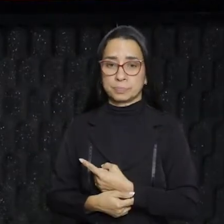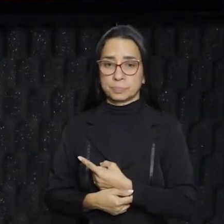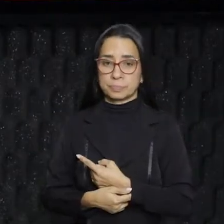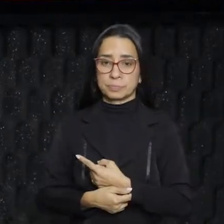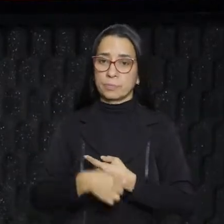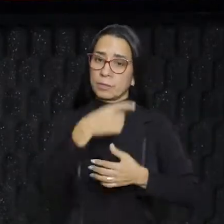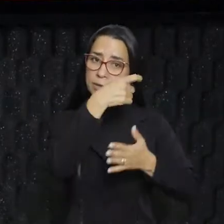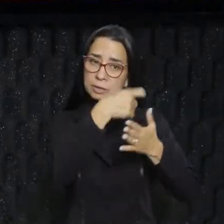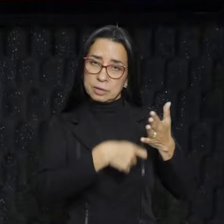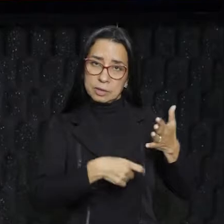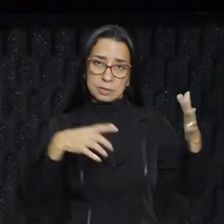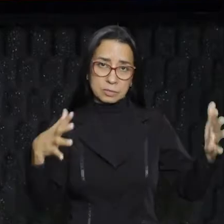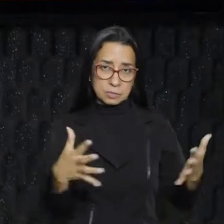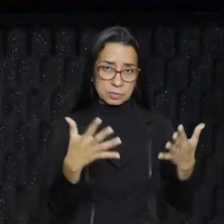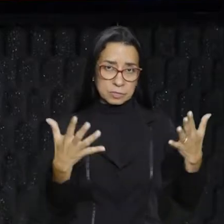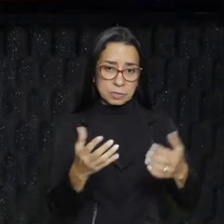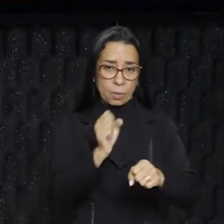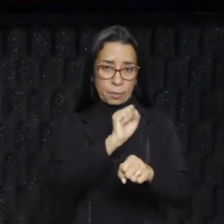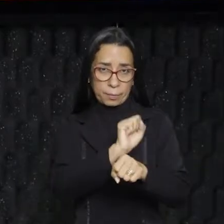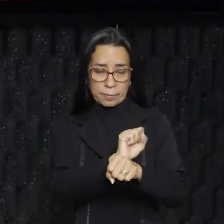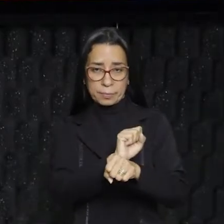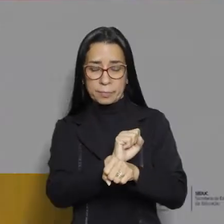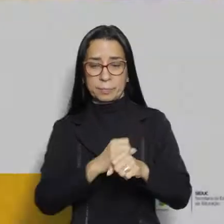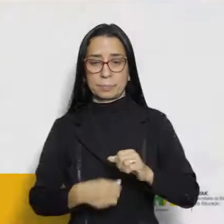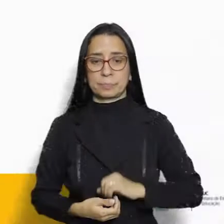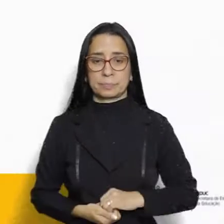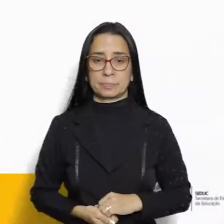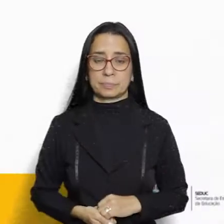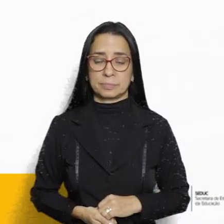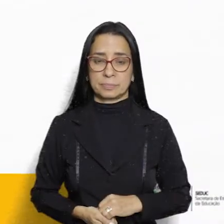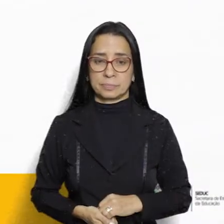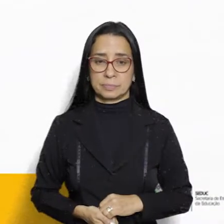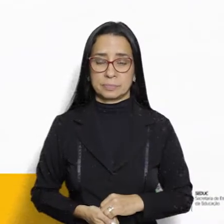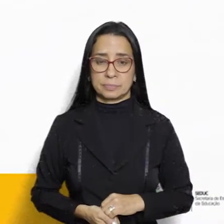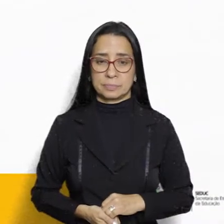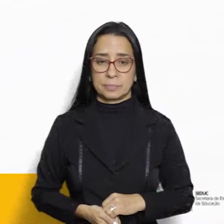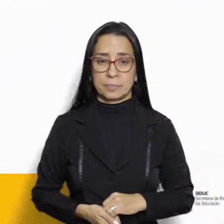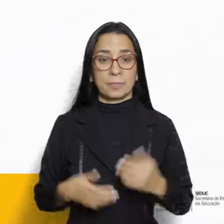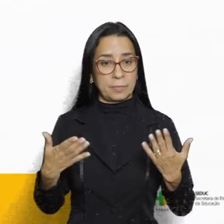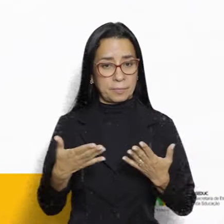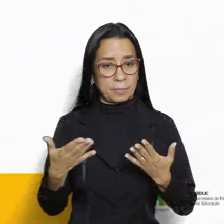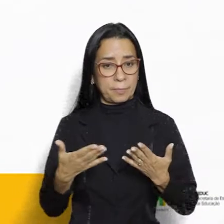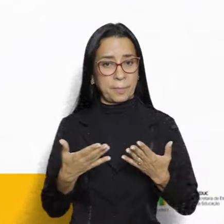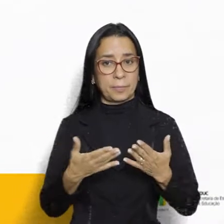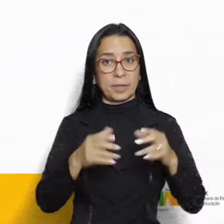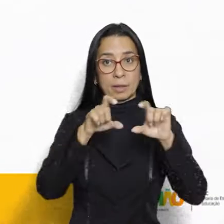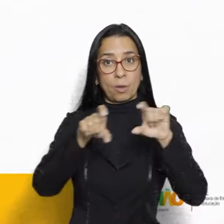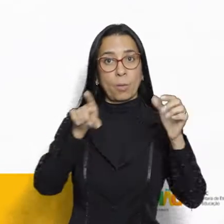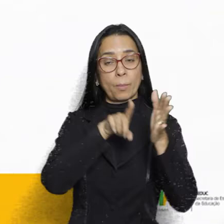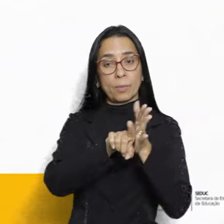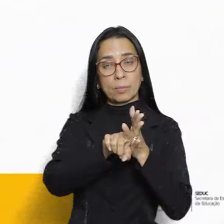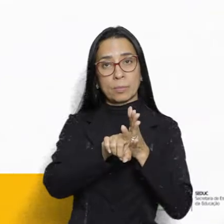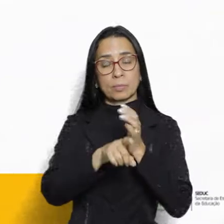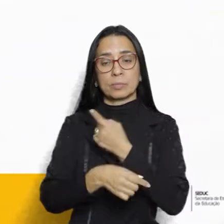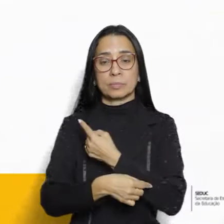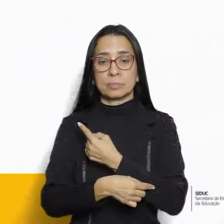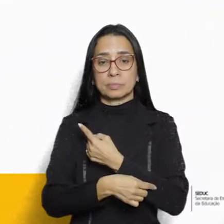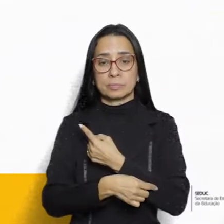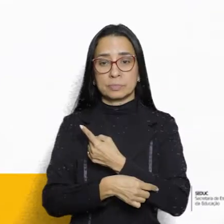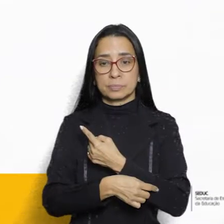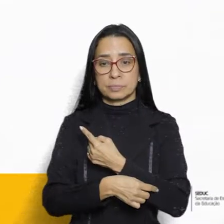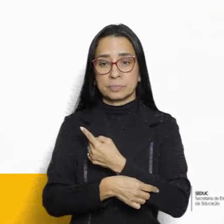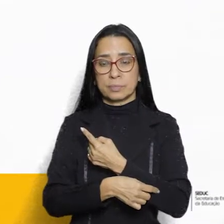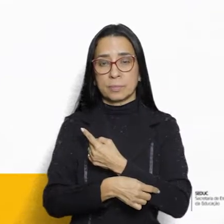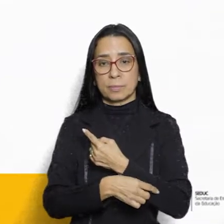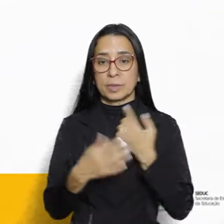Texto motivador, me espera texto, tá? Chegamos no comando. Olha o que ele nos diz. Em meados